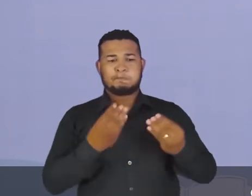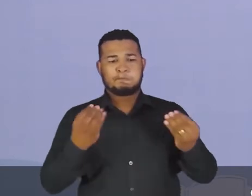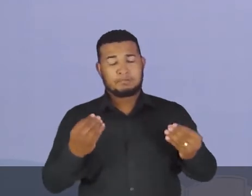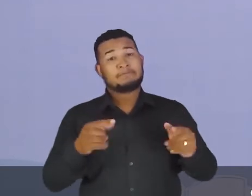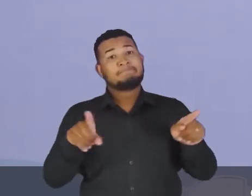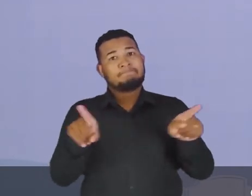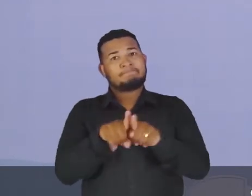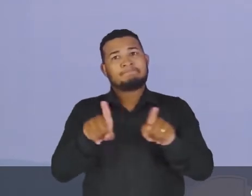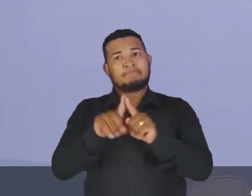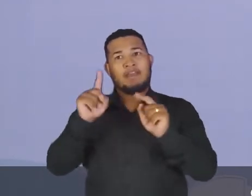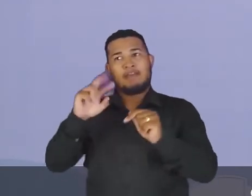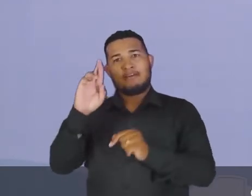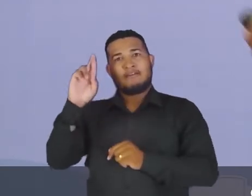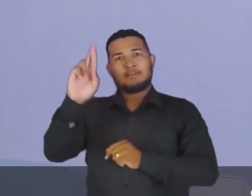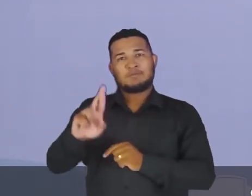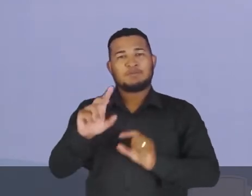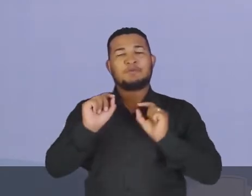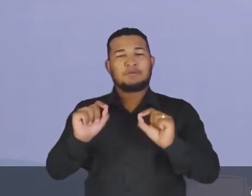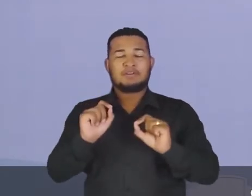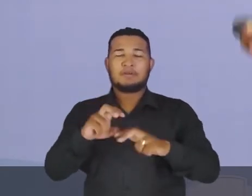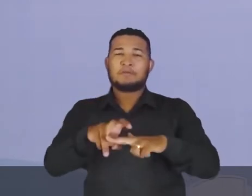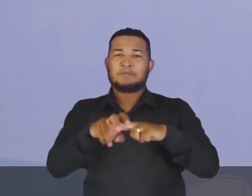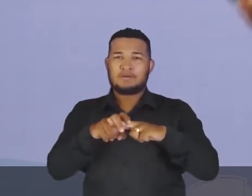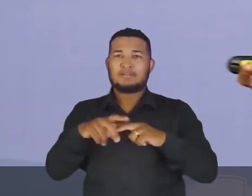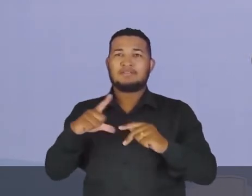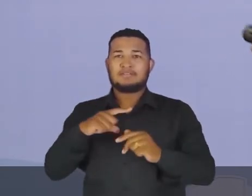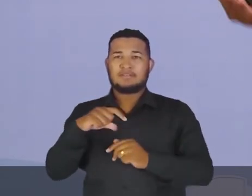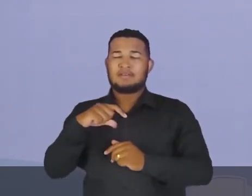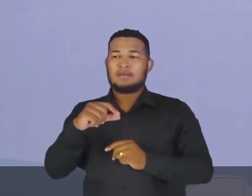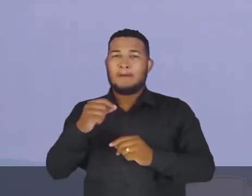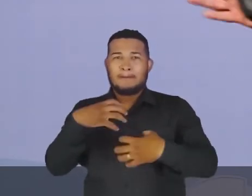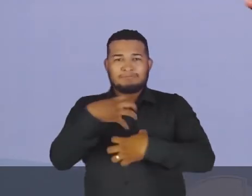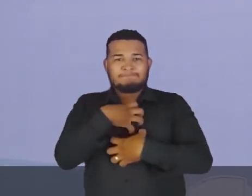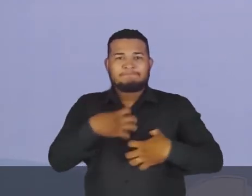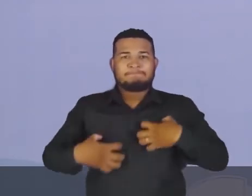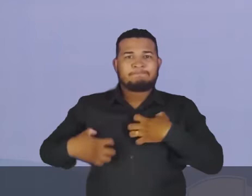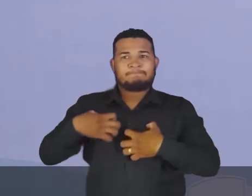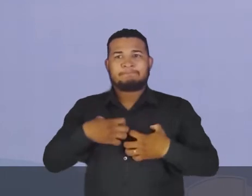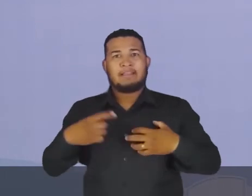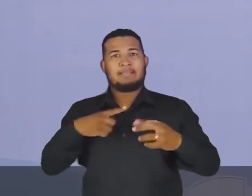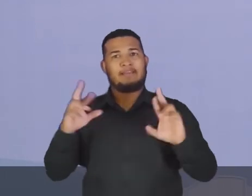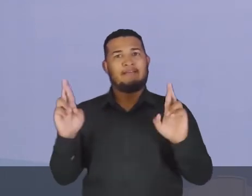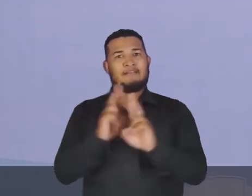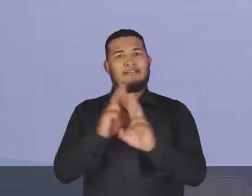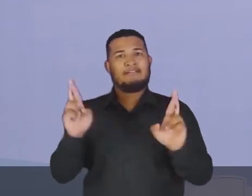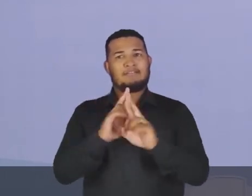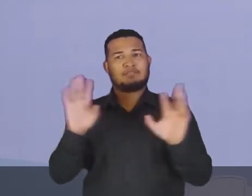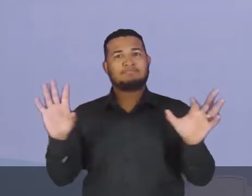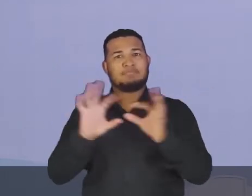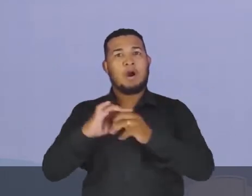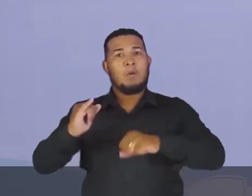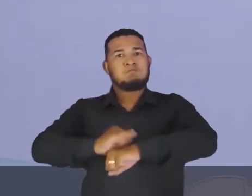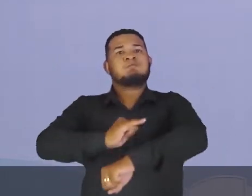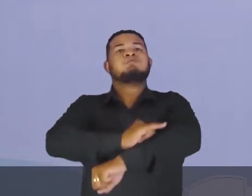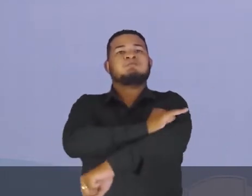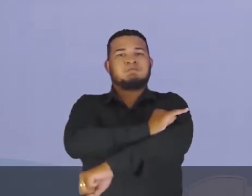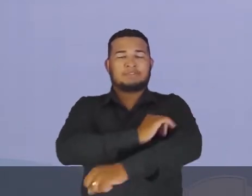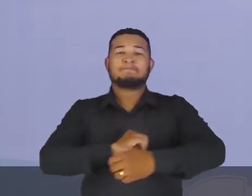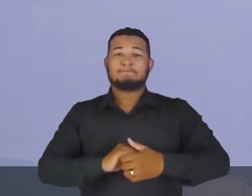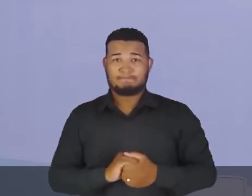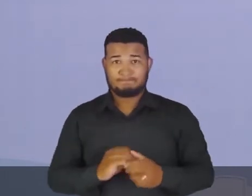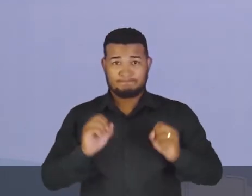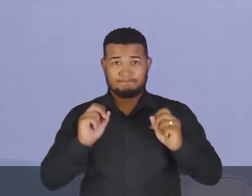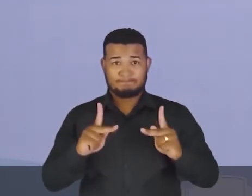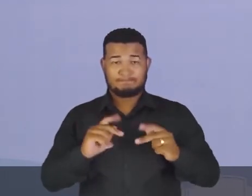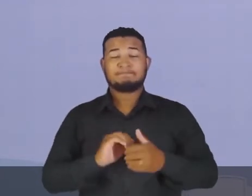ser responsáveis pela manutenção daquele tecido adiposo que está diretamente relacionado à obesidade.